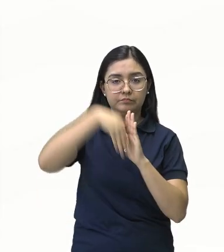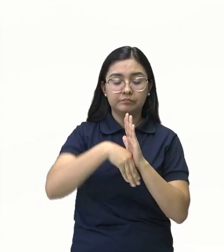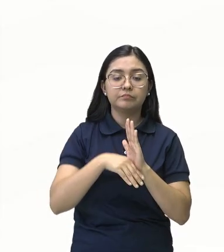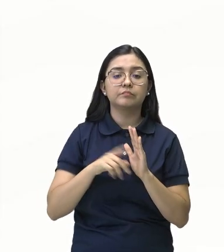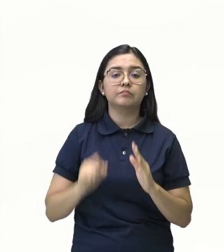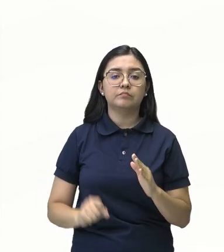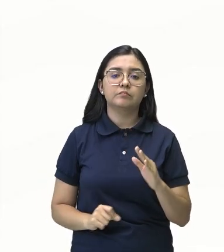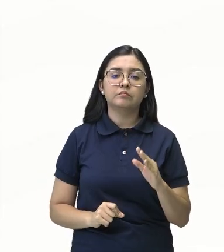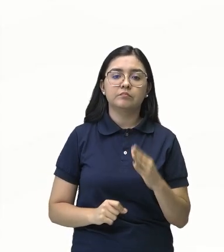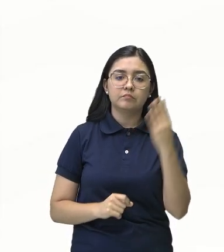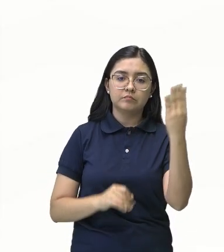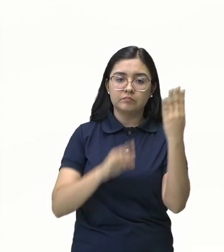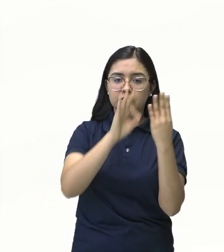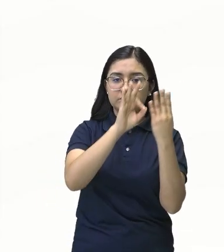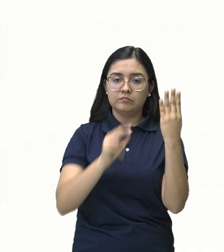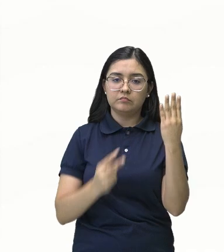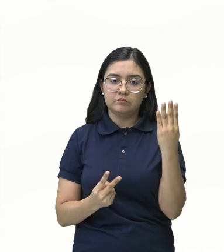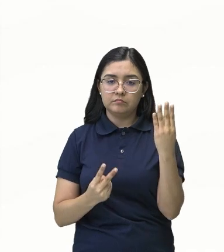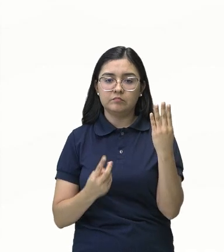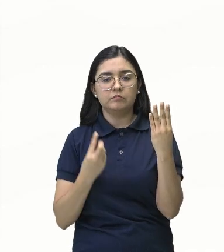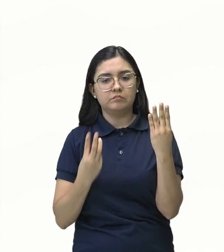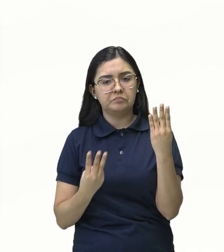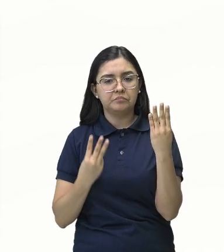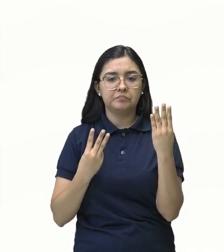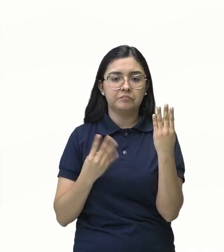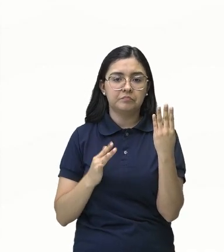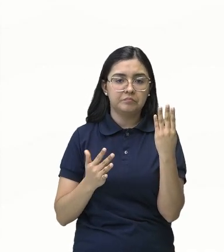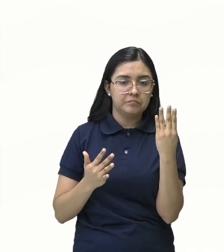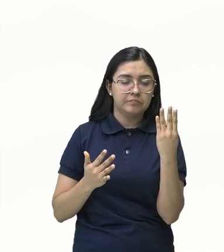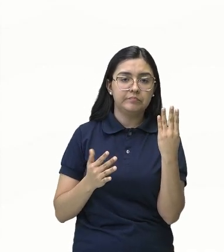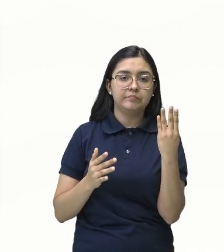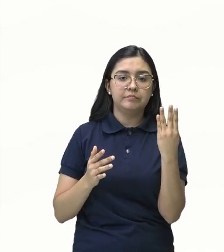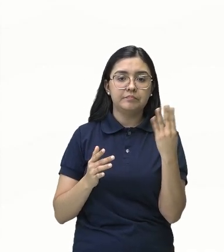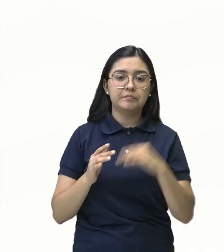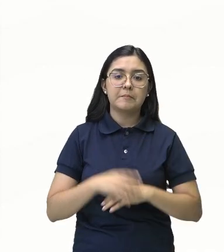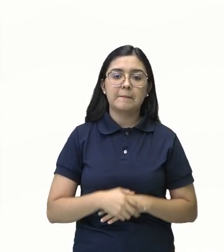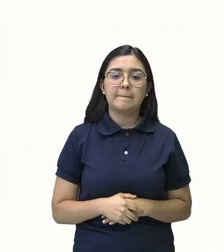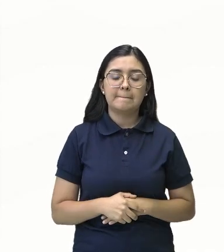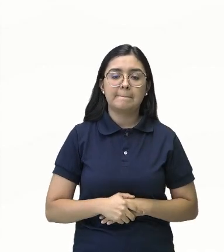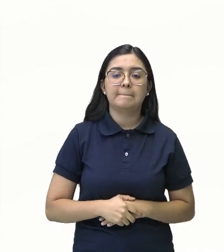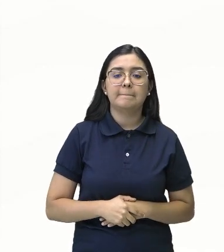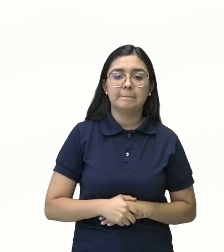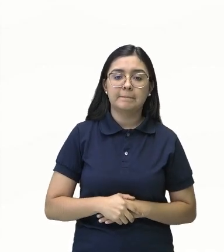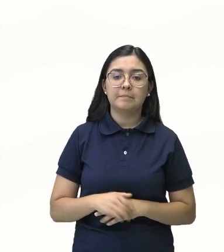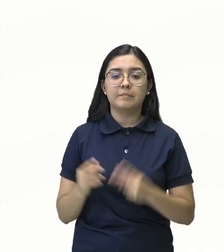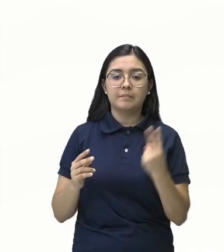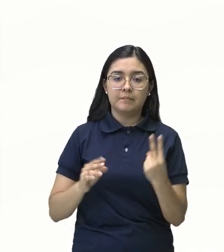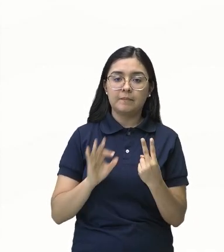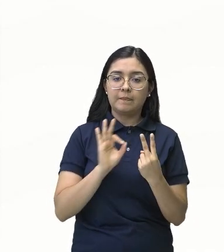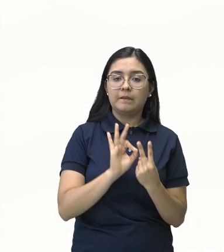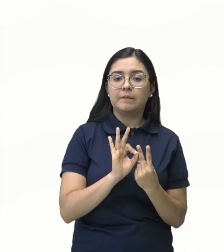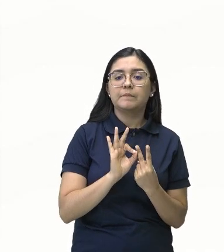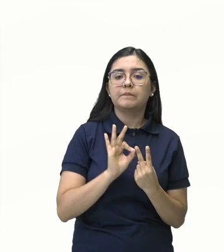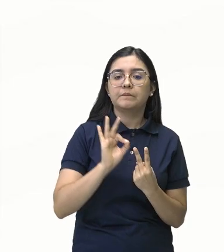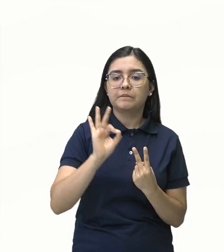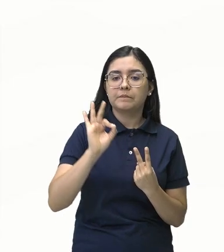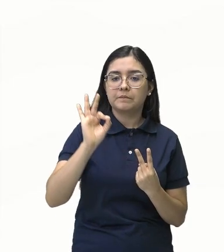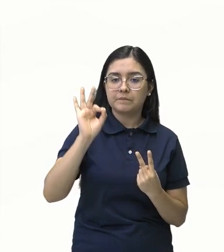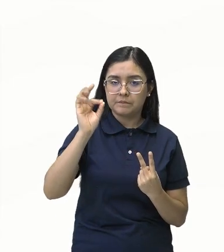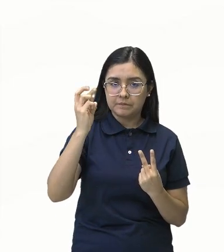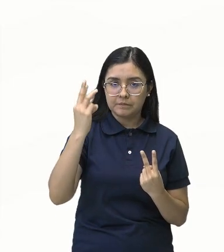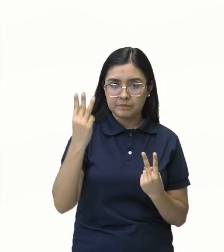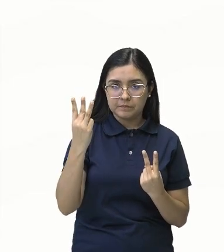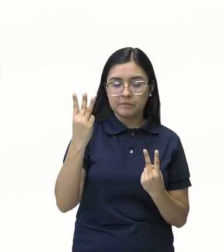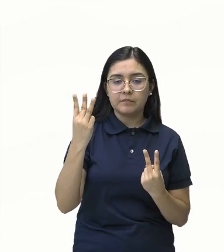ficando ali entre 2 e 3, e aí, da categoria 2 para a categoria 3, ela tem